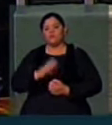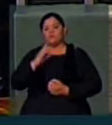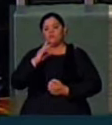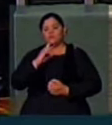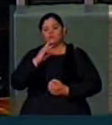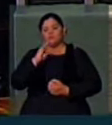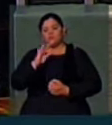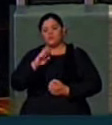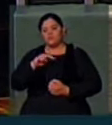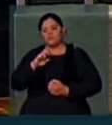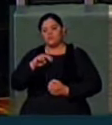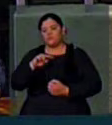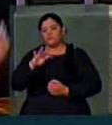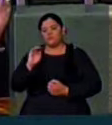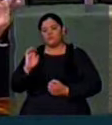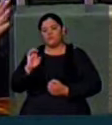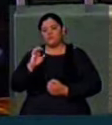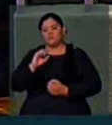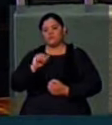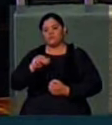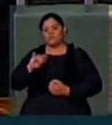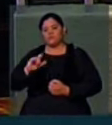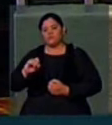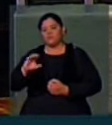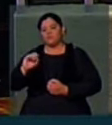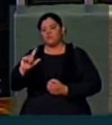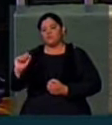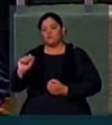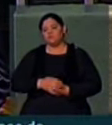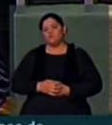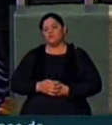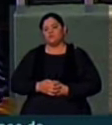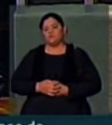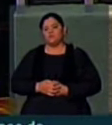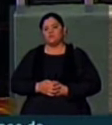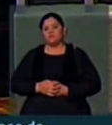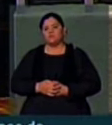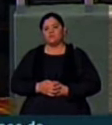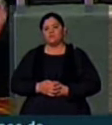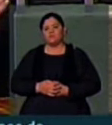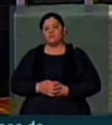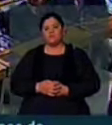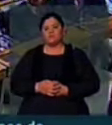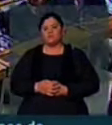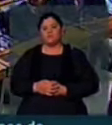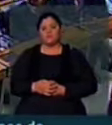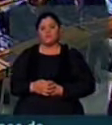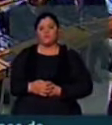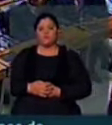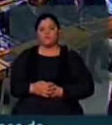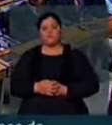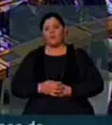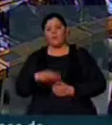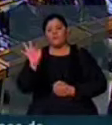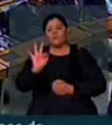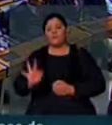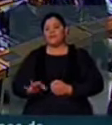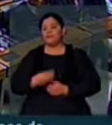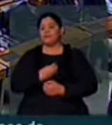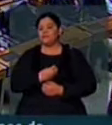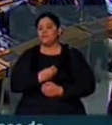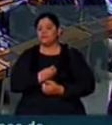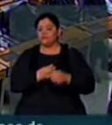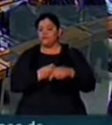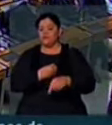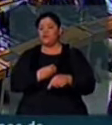bonita para nos contar daquele momento, participou da tomada de Monte Castelo. Feliz esse parlamento de contar com essa pessoa aqui.